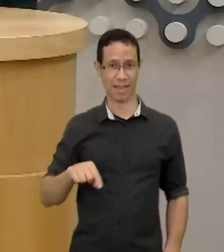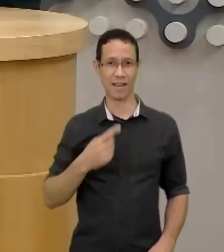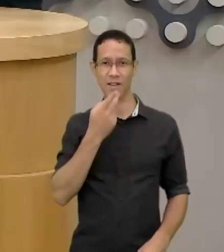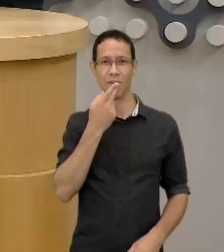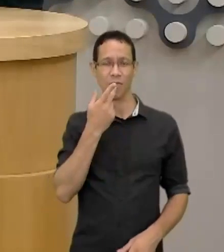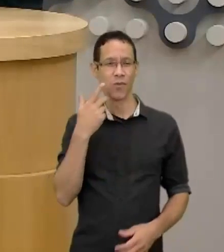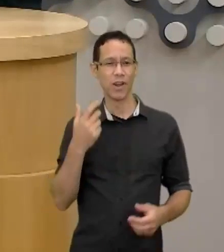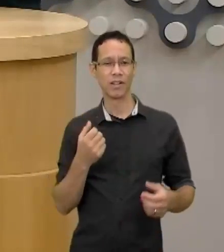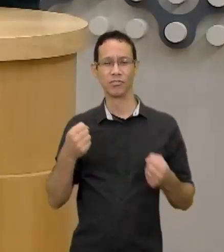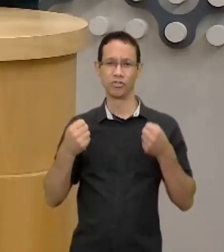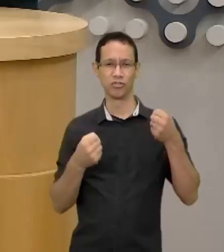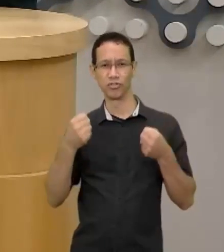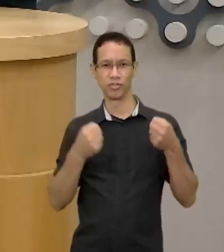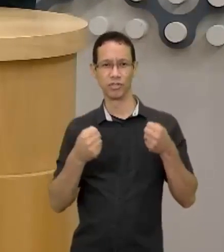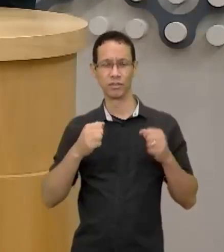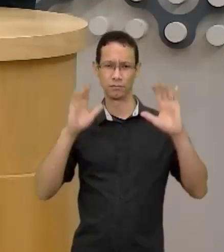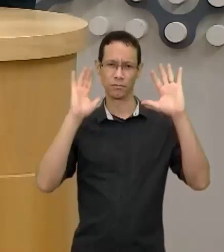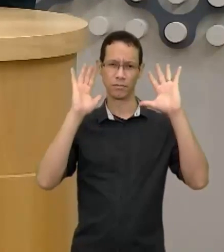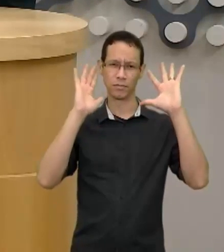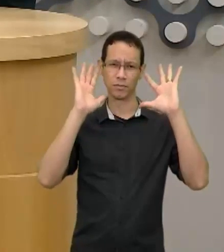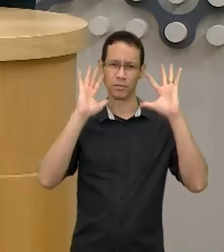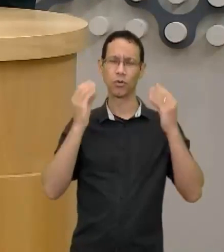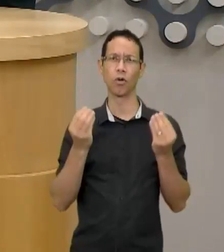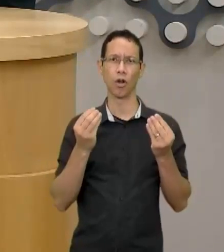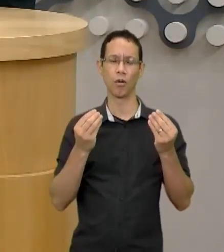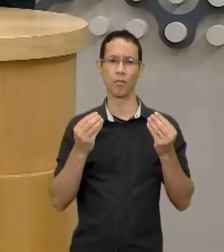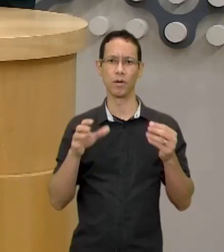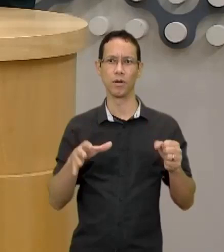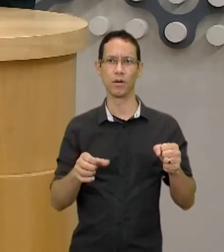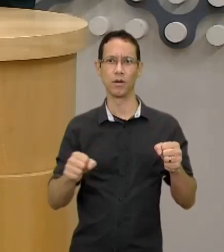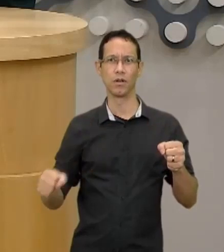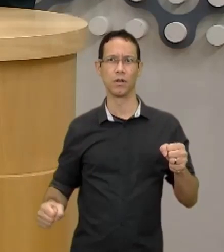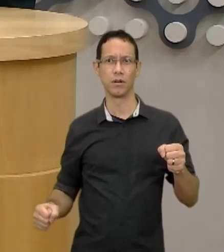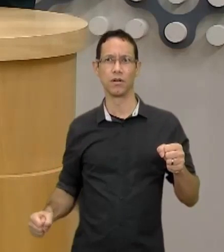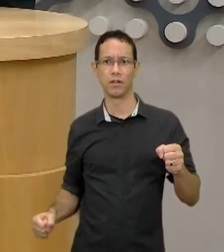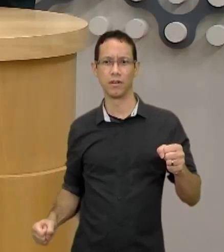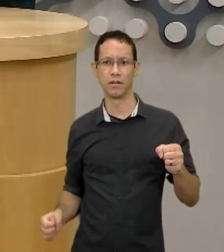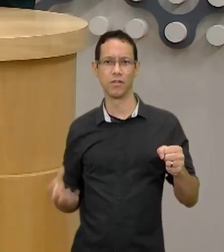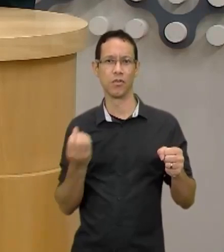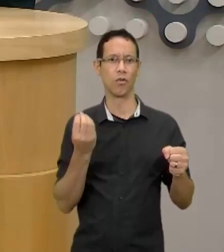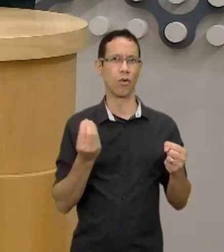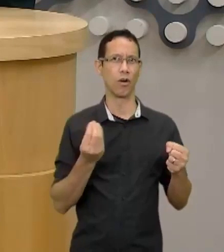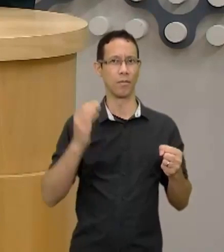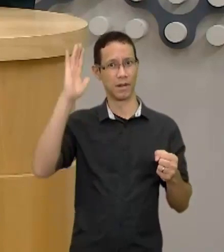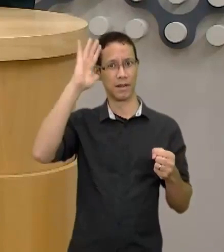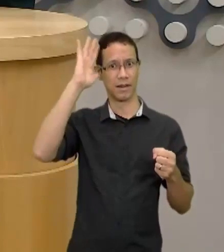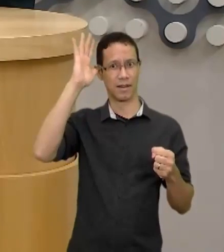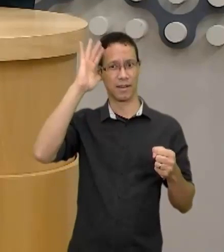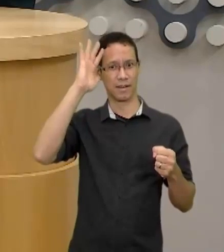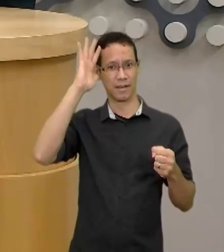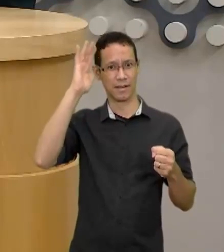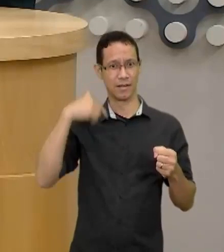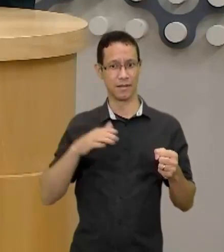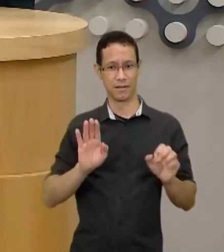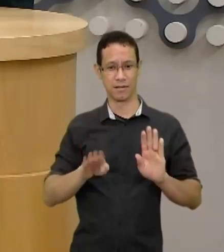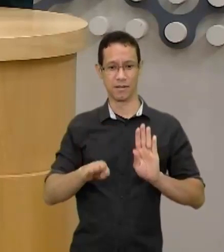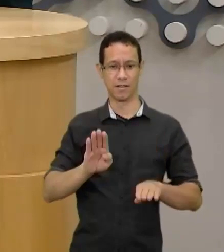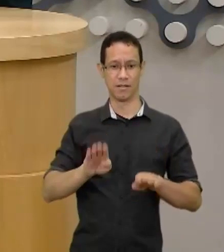negócio de dirigir, eu ficava pensando, como que eu vou tirar a mão do volante para mudar a marcha? Como que eu vou pensar em mudar o